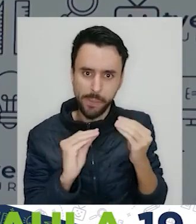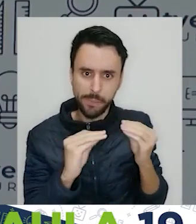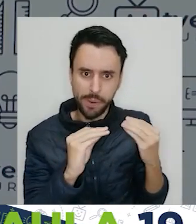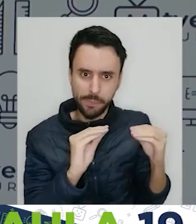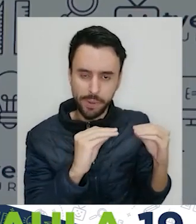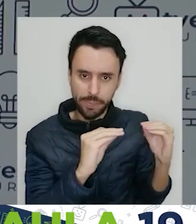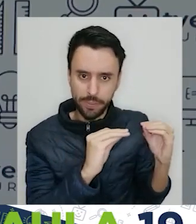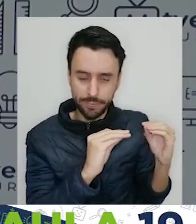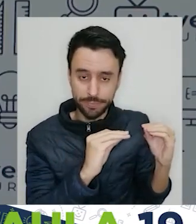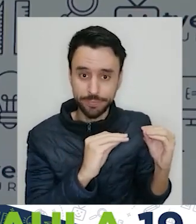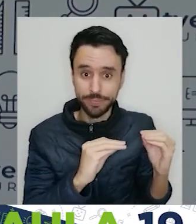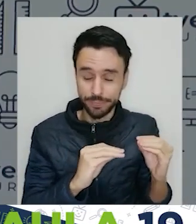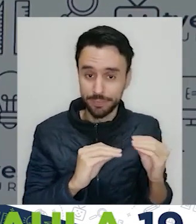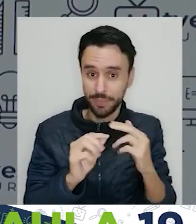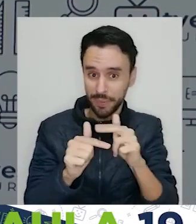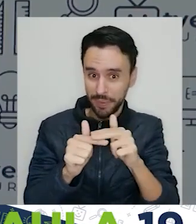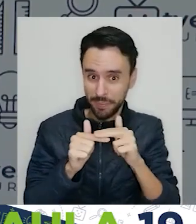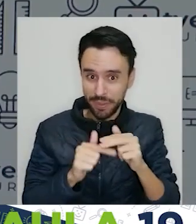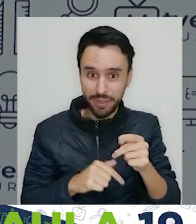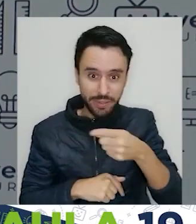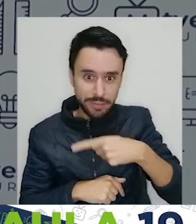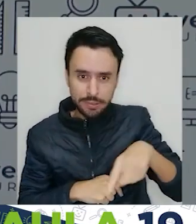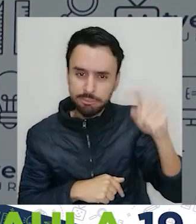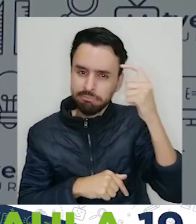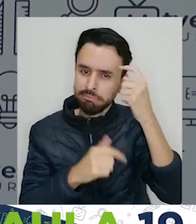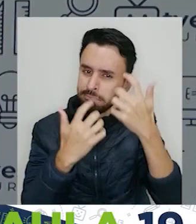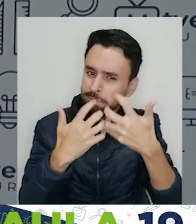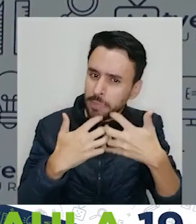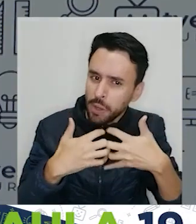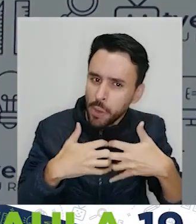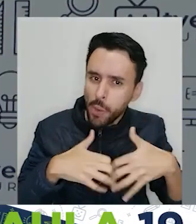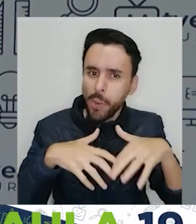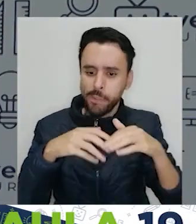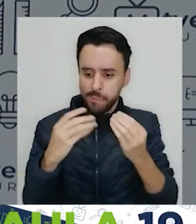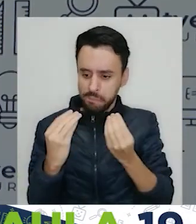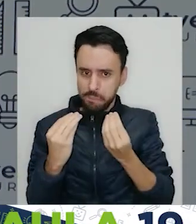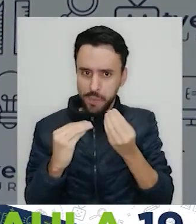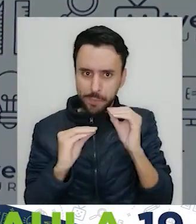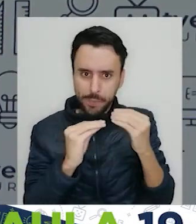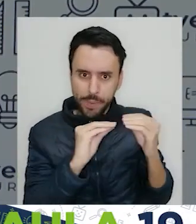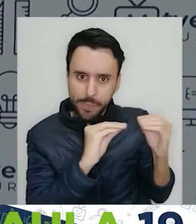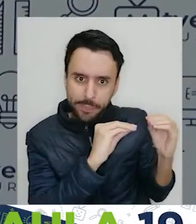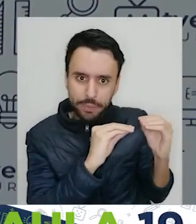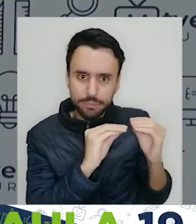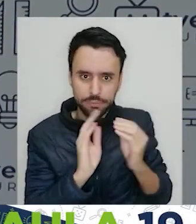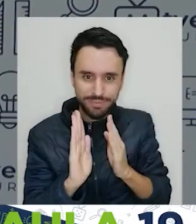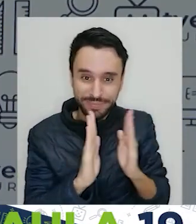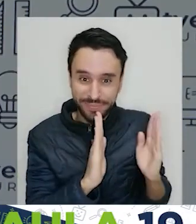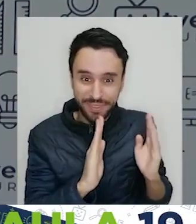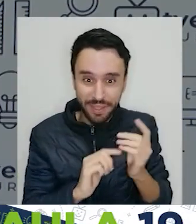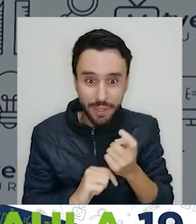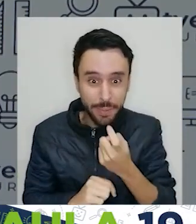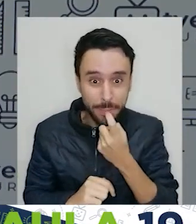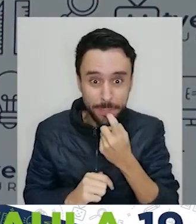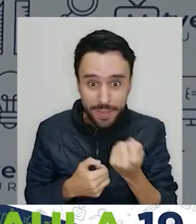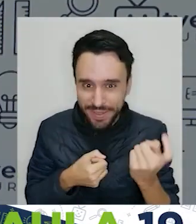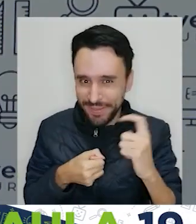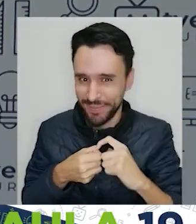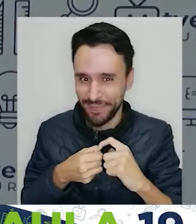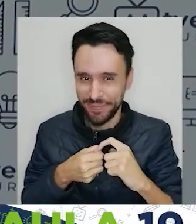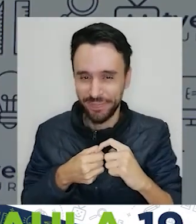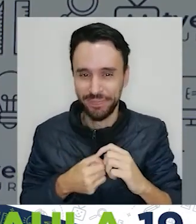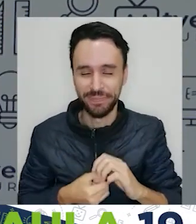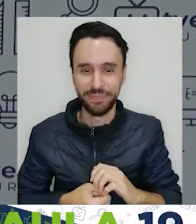sequência. Então, pensem aí como é que nós podemos continuar essa sequência. Daqui a pouco eu